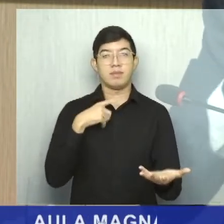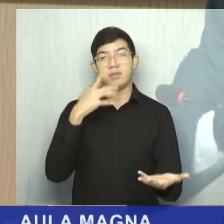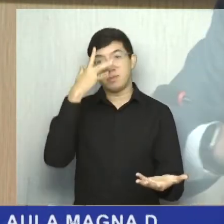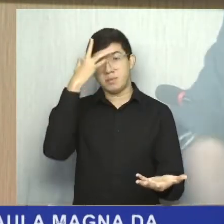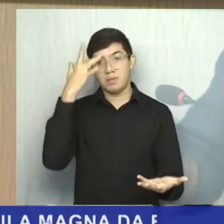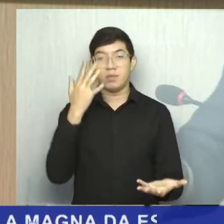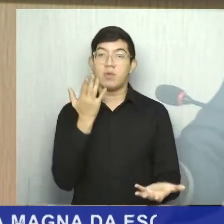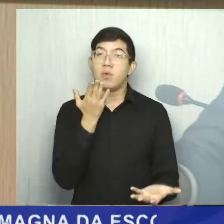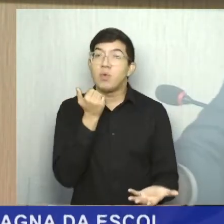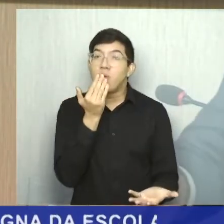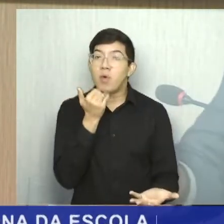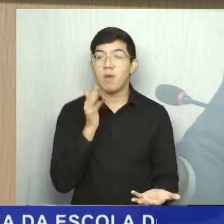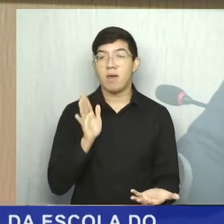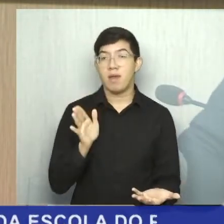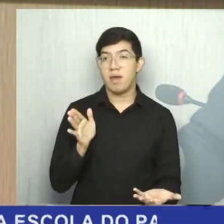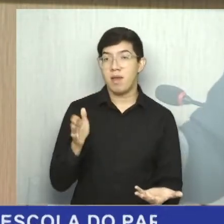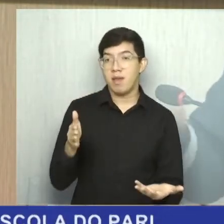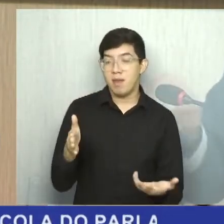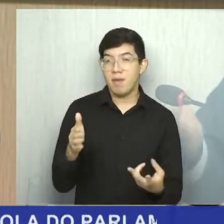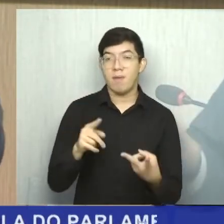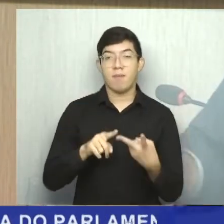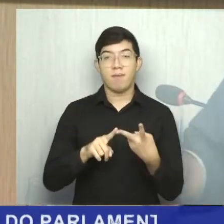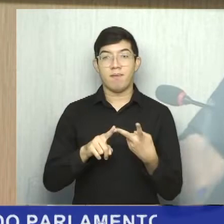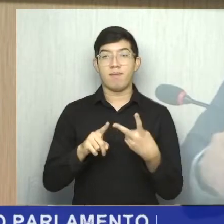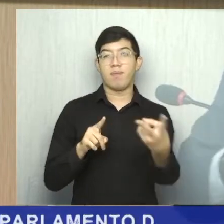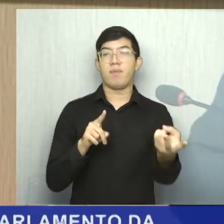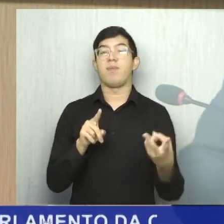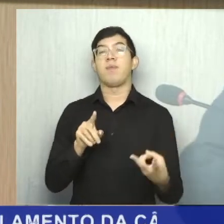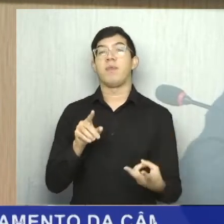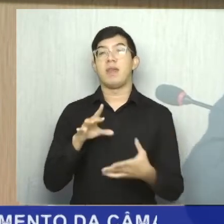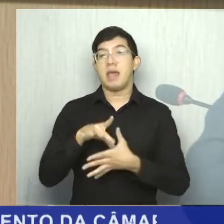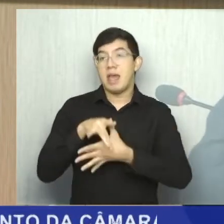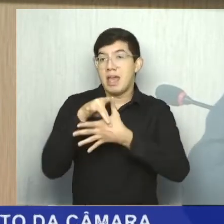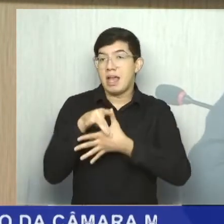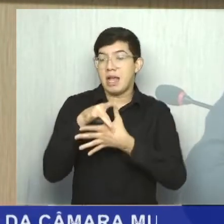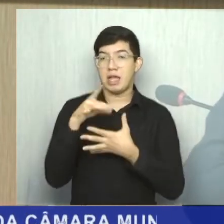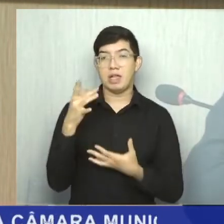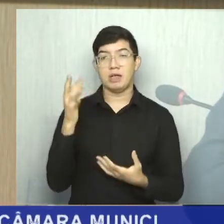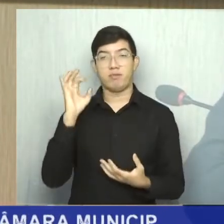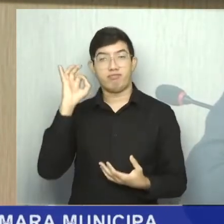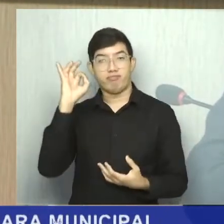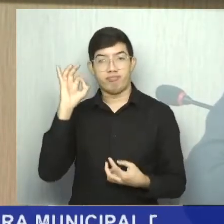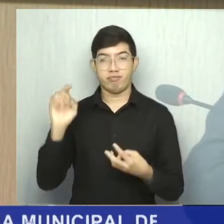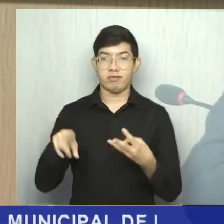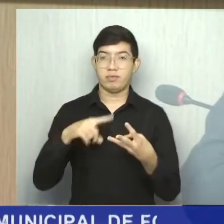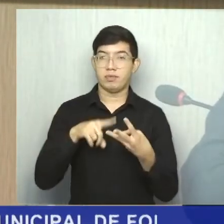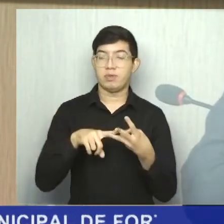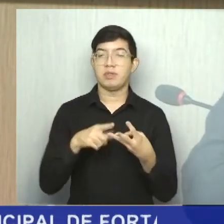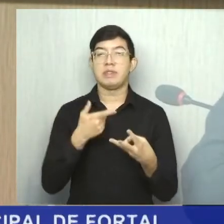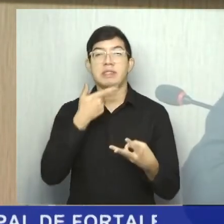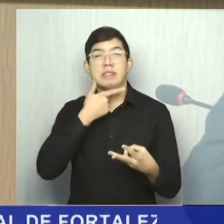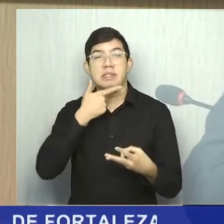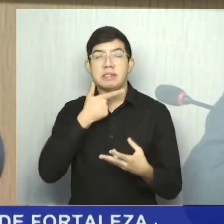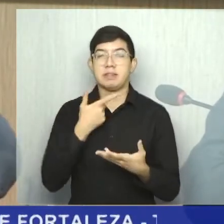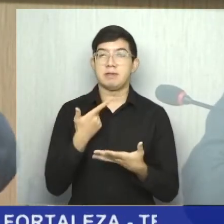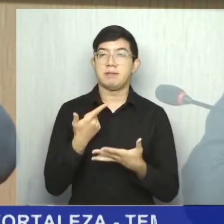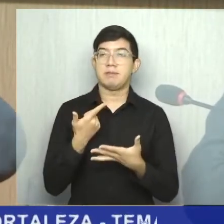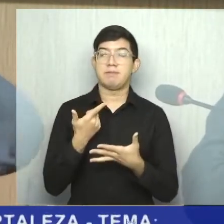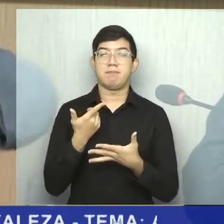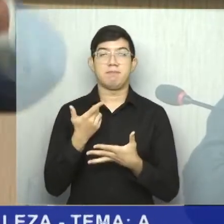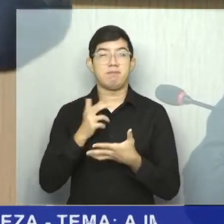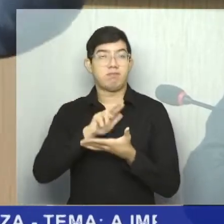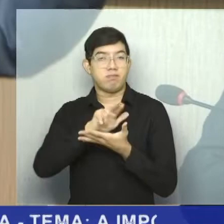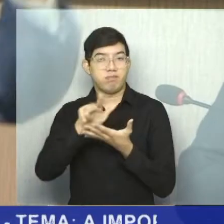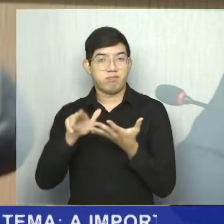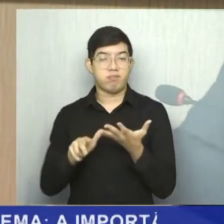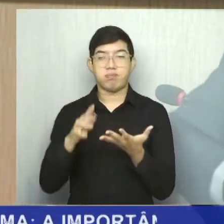isso é o Maurinho que estuda e me prepara. Salmão, filé mignon, queijo suíço e mais 36 produtos suntuários que o povão